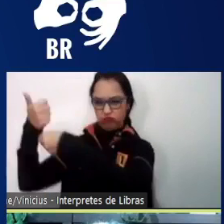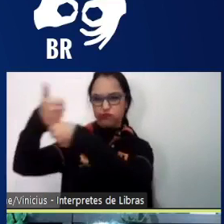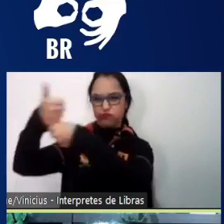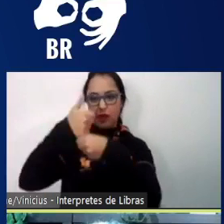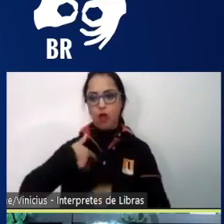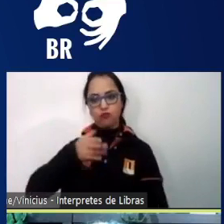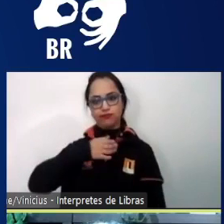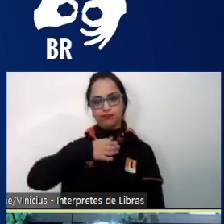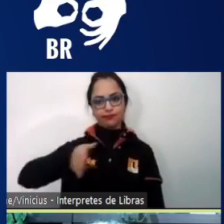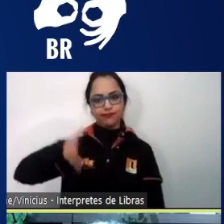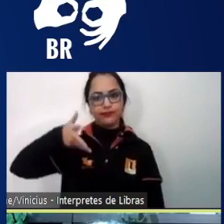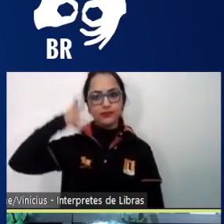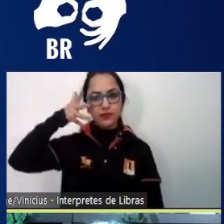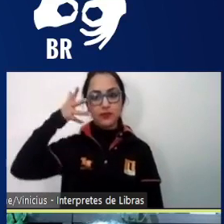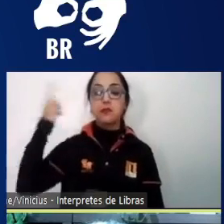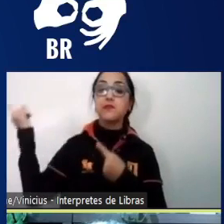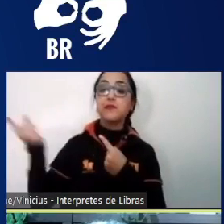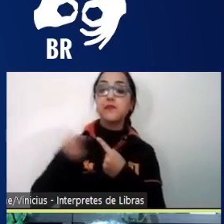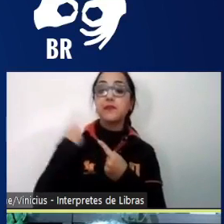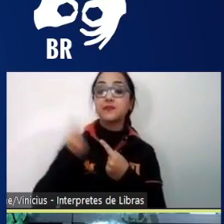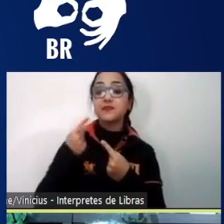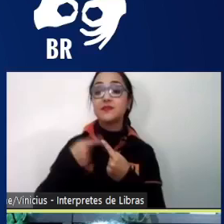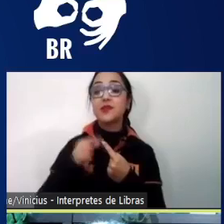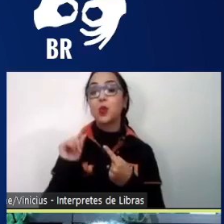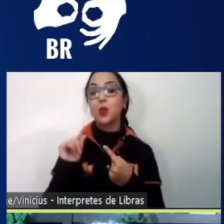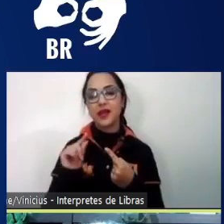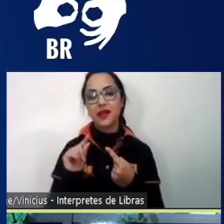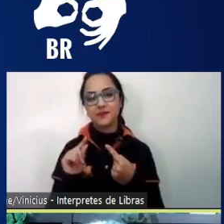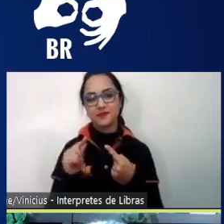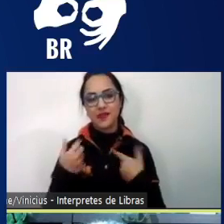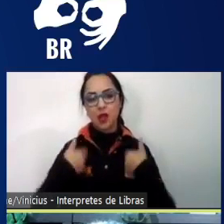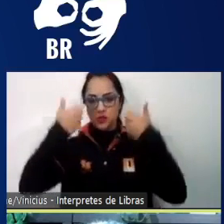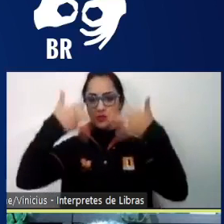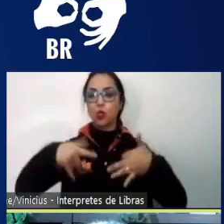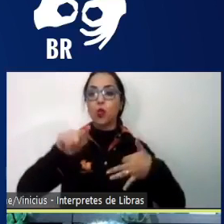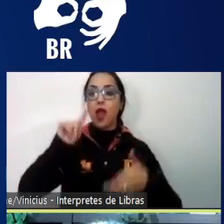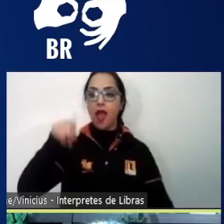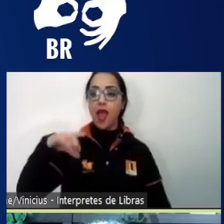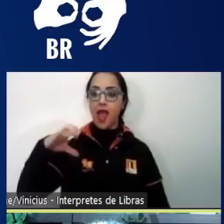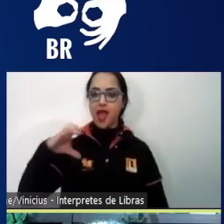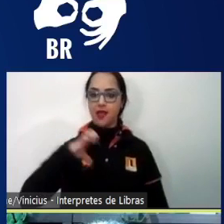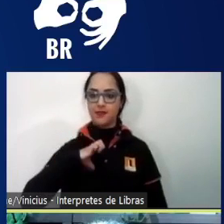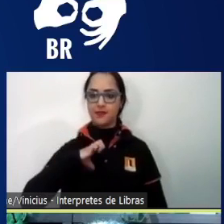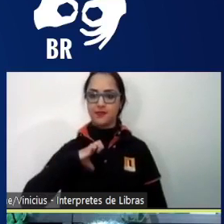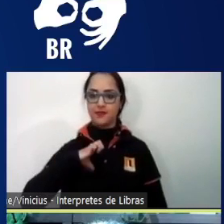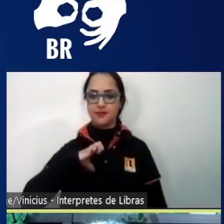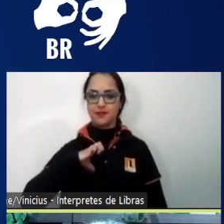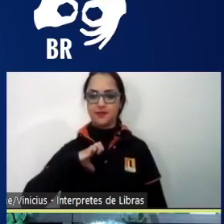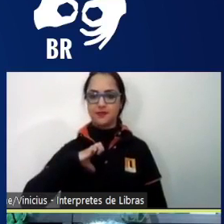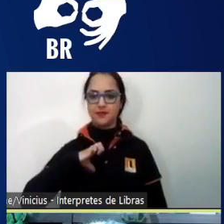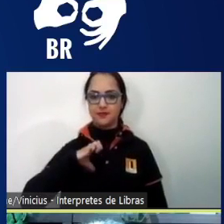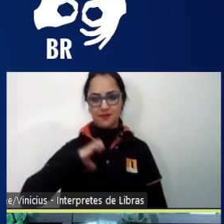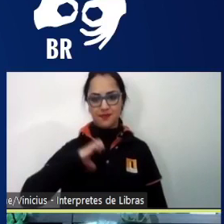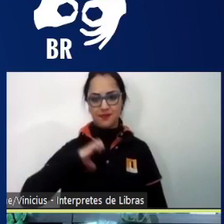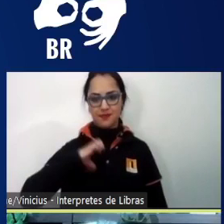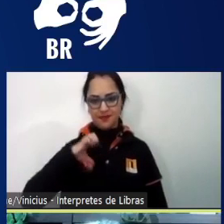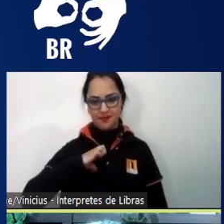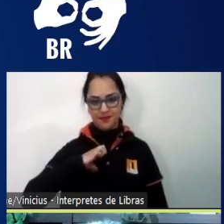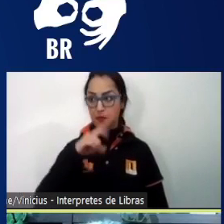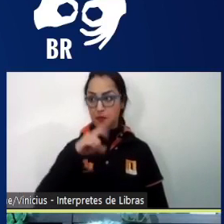eu sempre começo pela questão da ética. O empresário